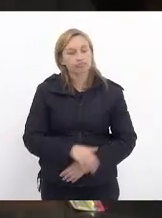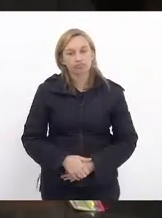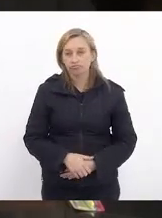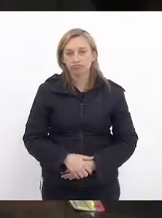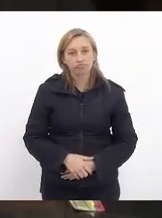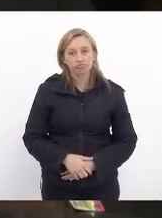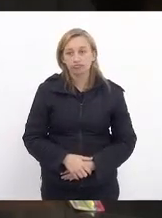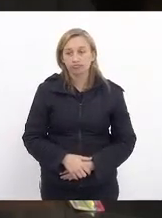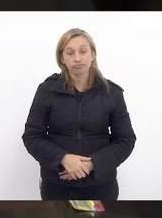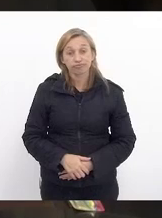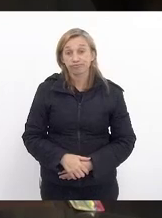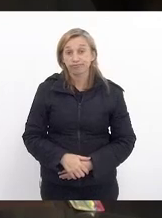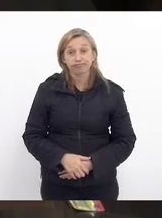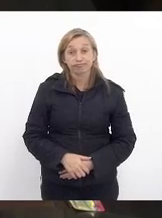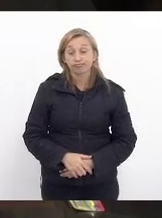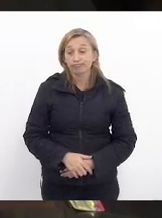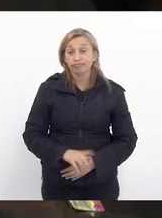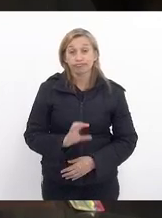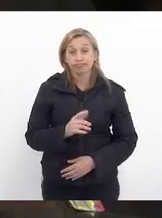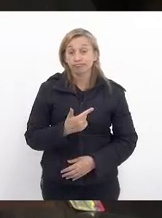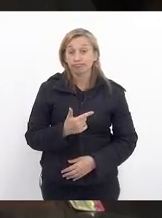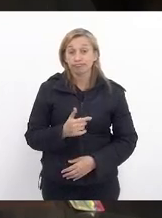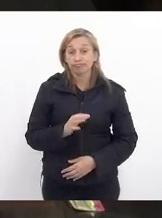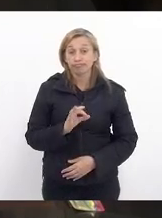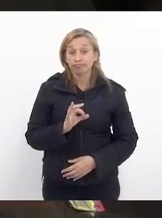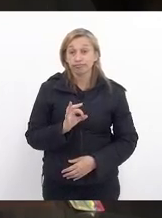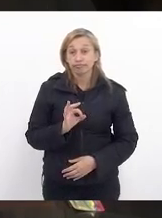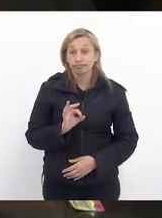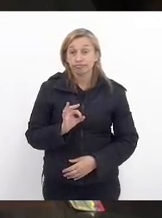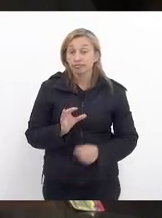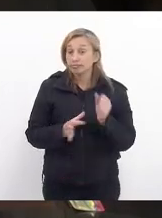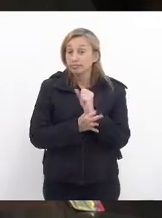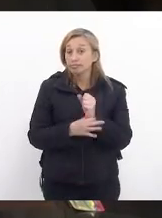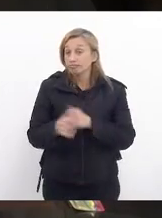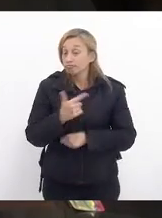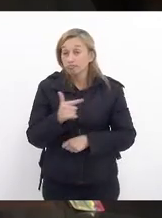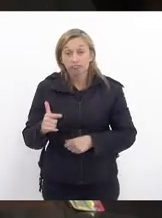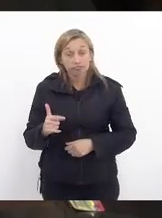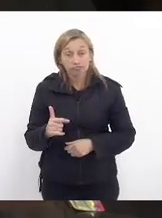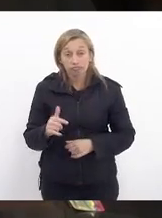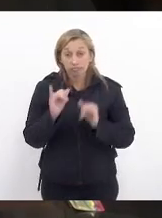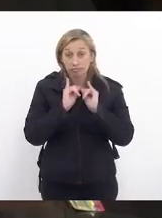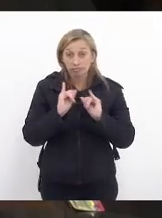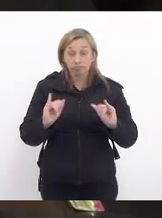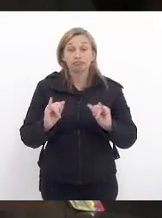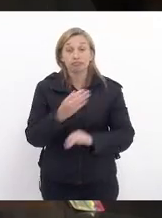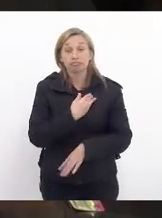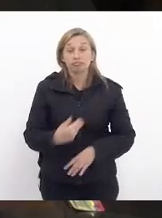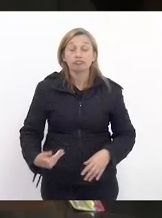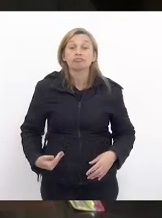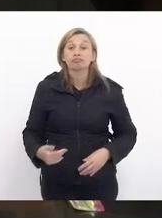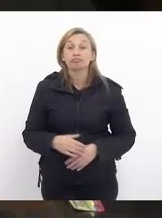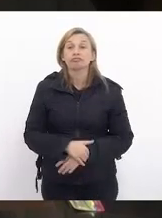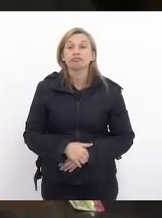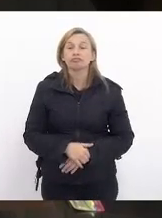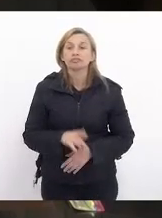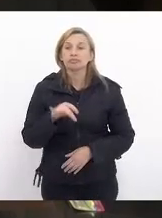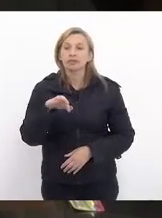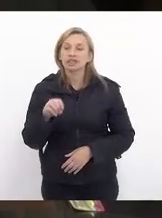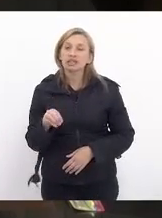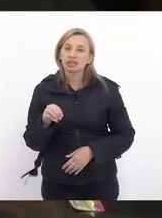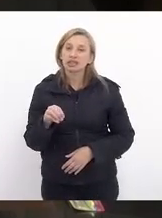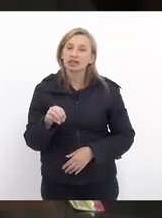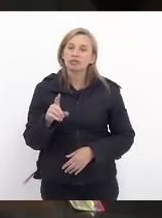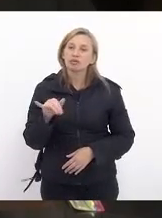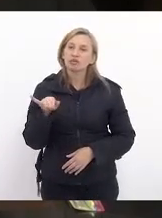a medida provisória não garante a retroatividade anunciada pelo governo a medida provisória